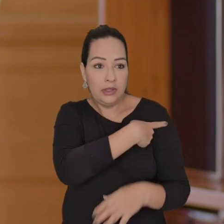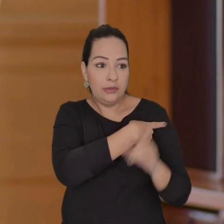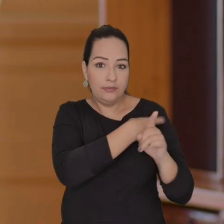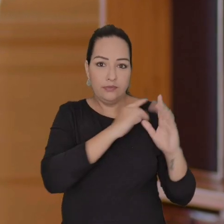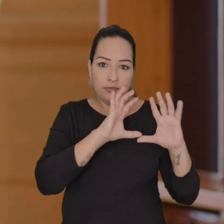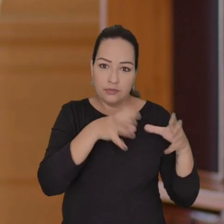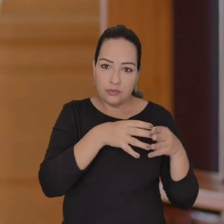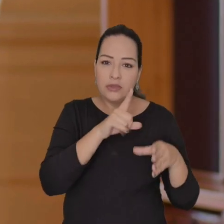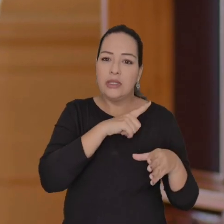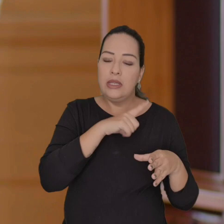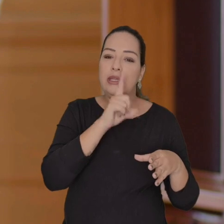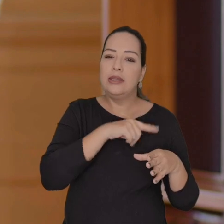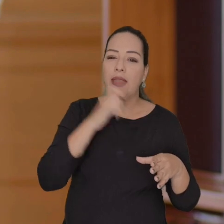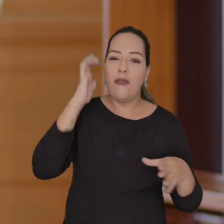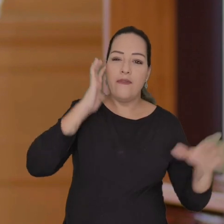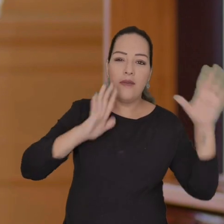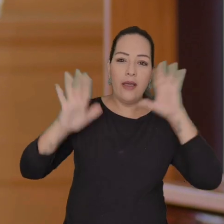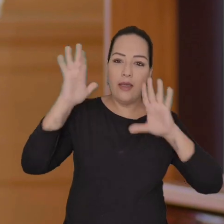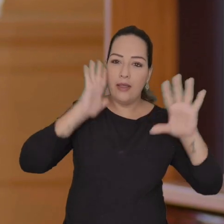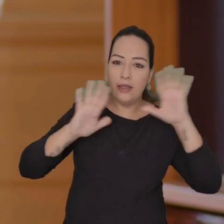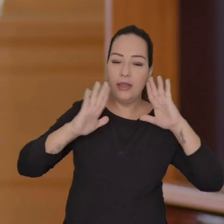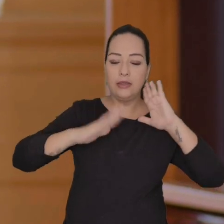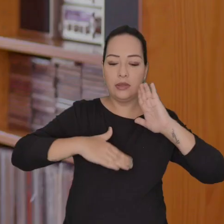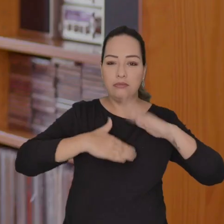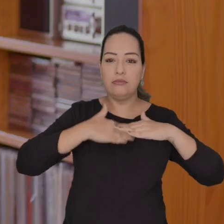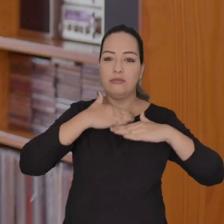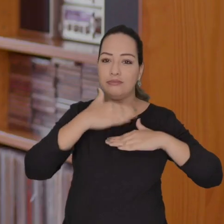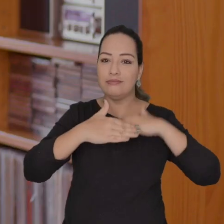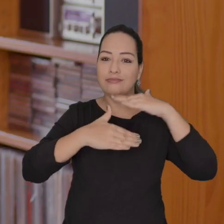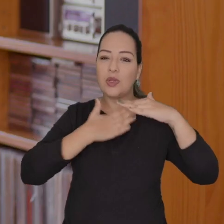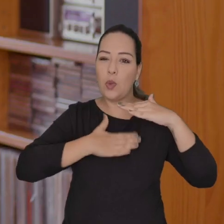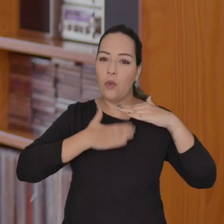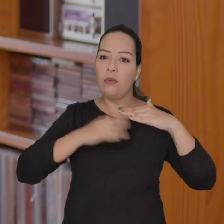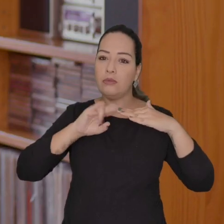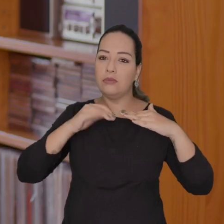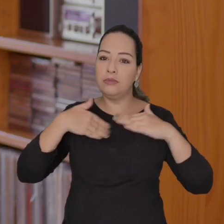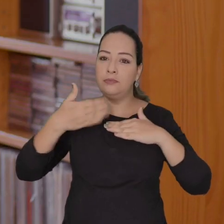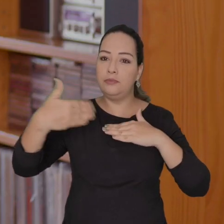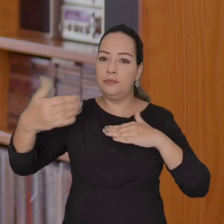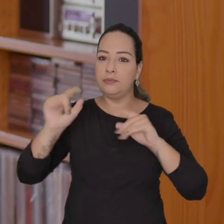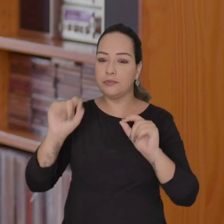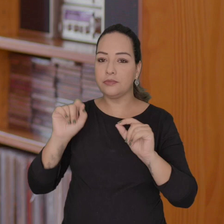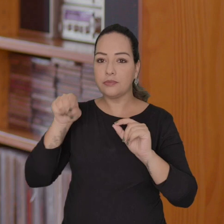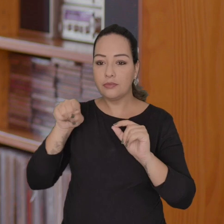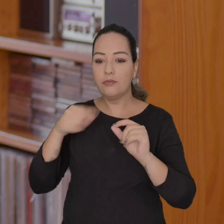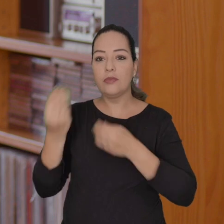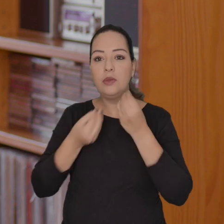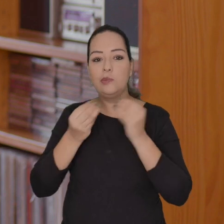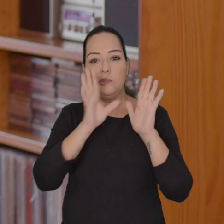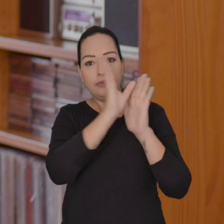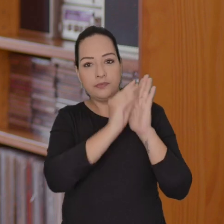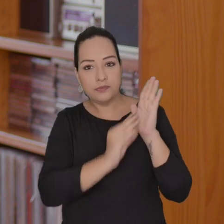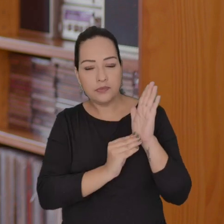universo no primeiro ano ainda muito permeado pela fantasia, e devagarzinho elas vão fazer um percurso para ir se